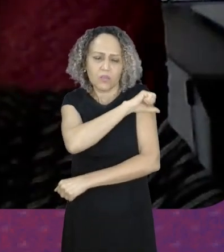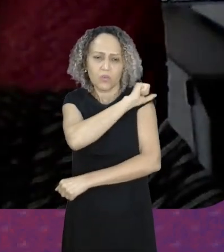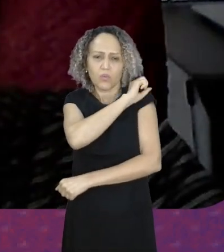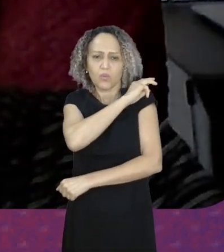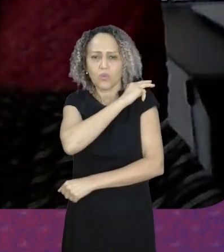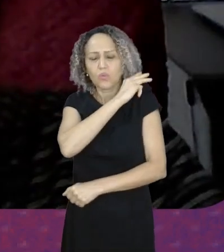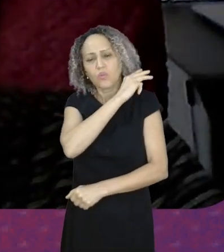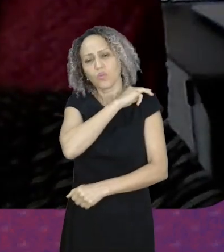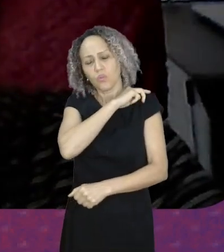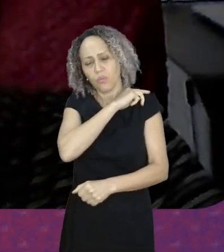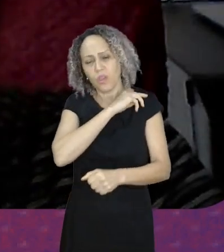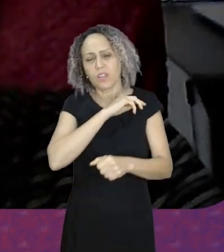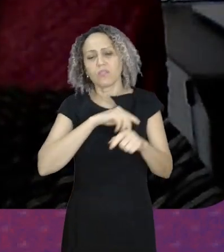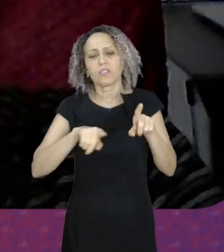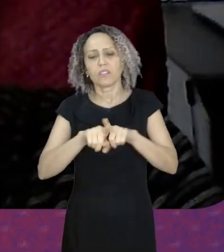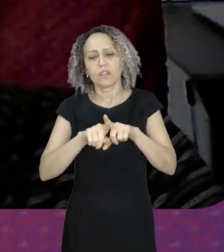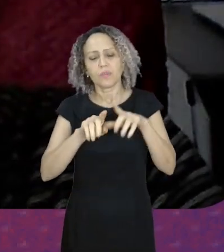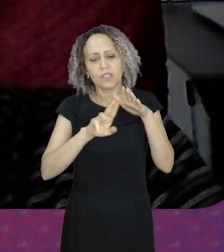ensino superior,